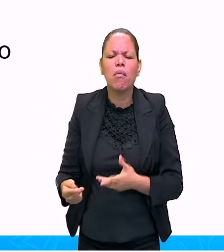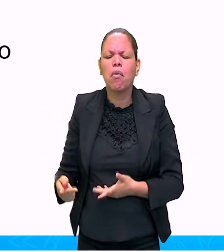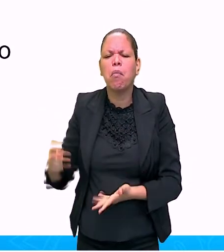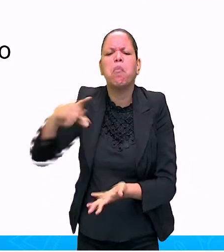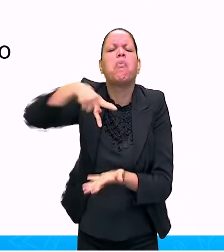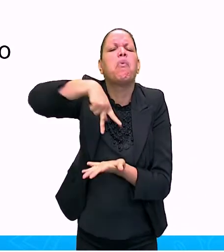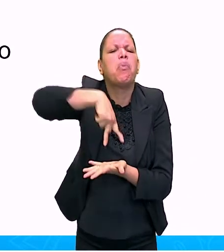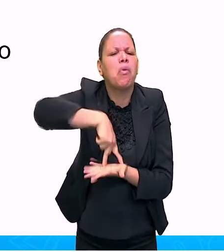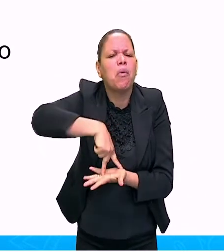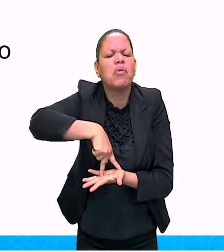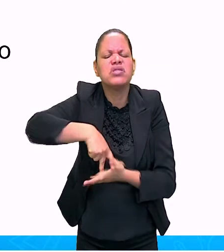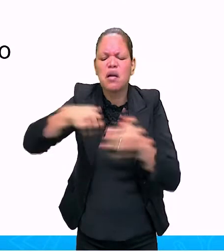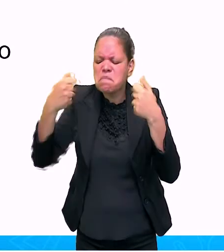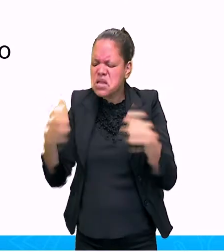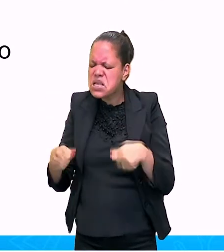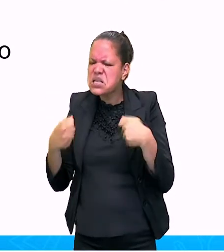resolver?